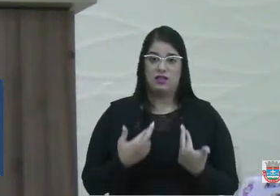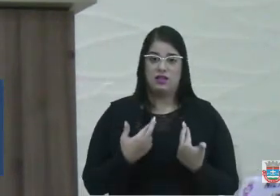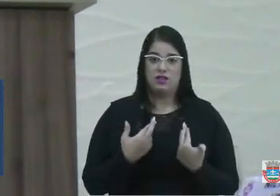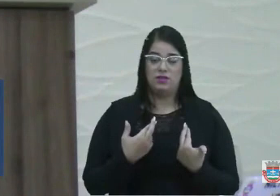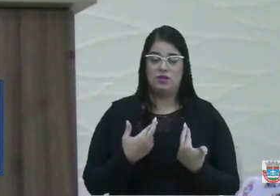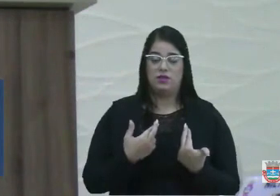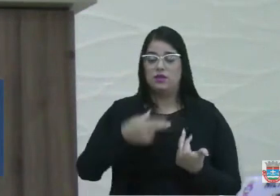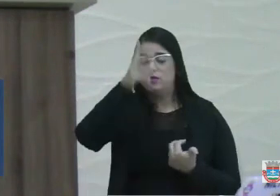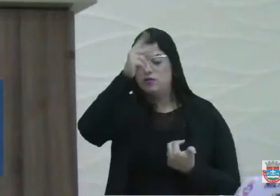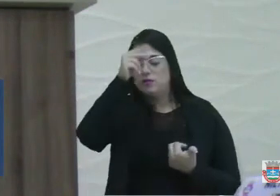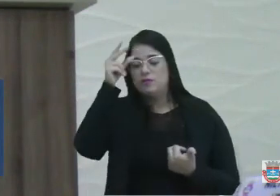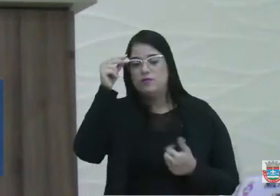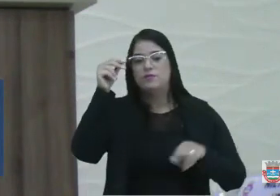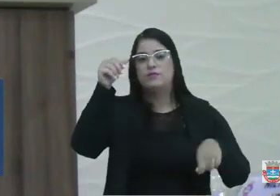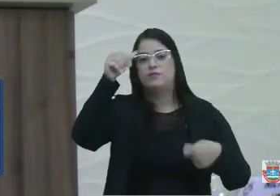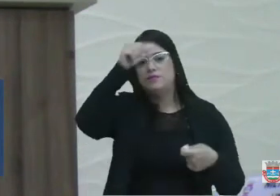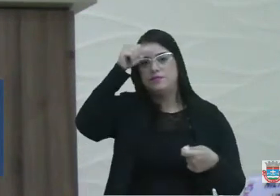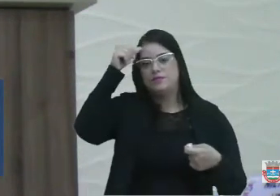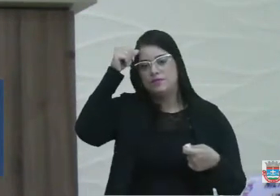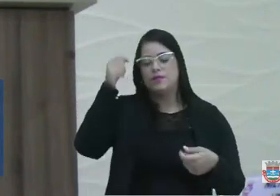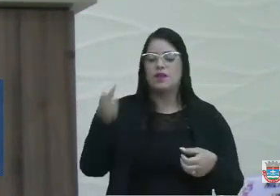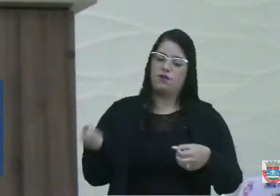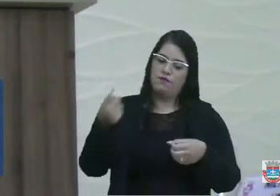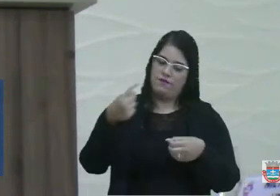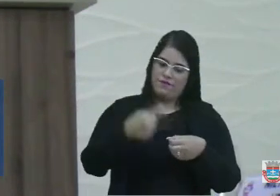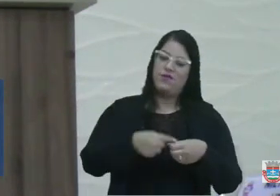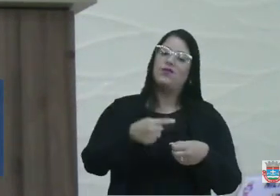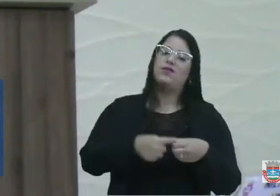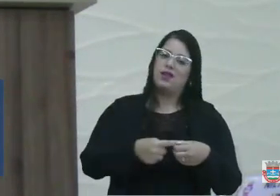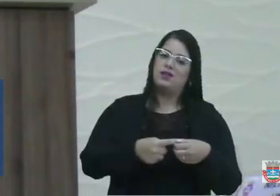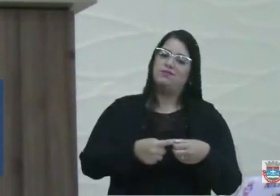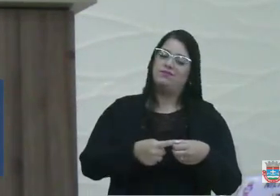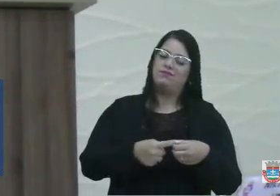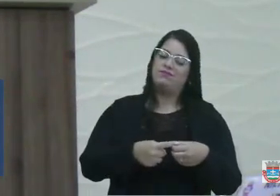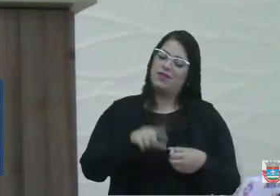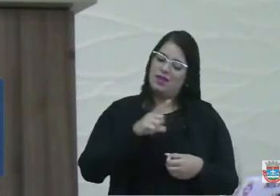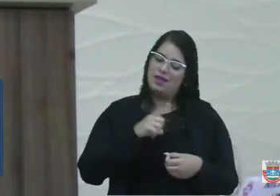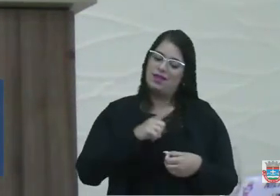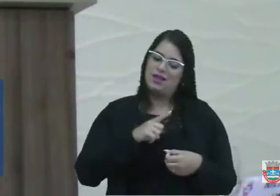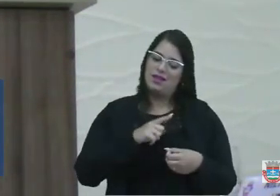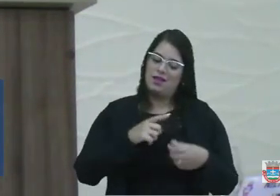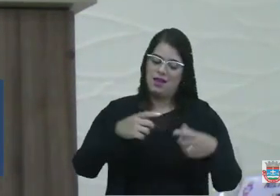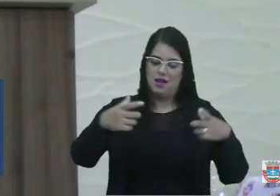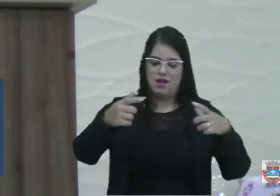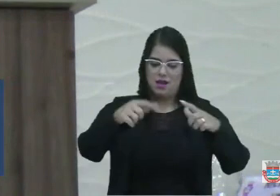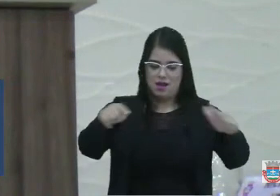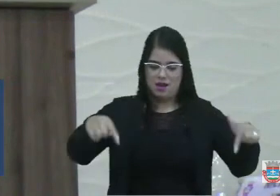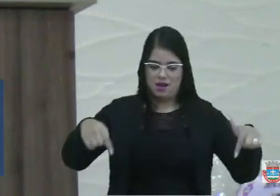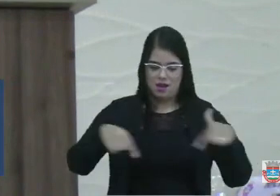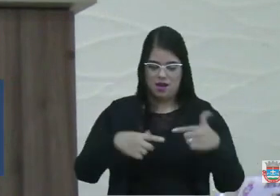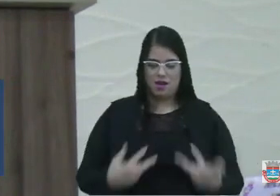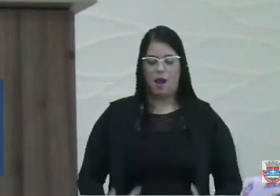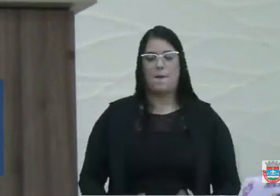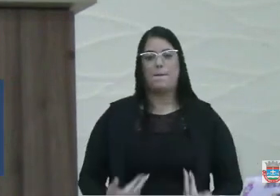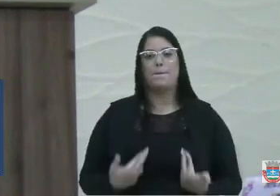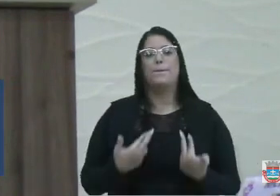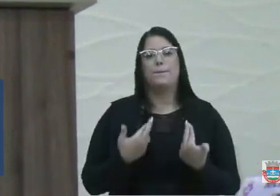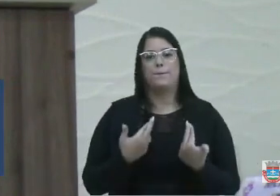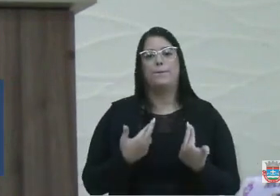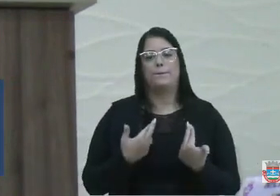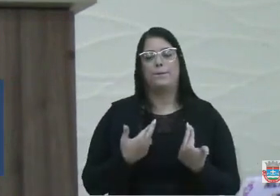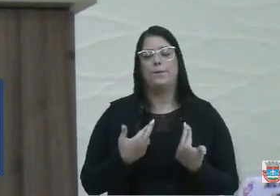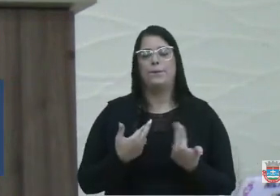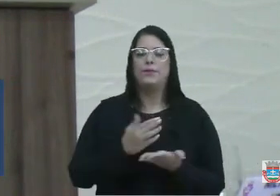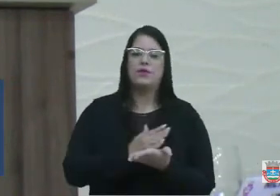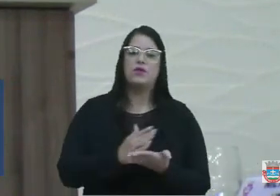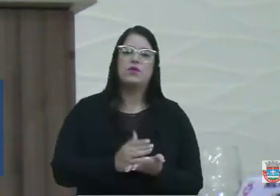Alexandre vai reabrir o bloco, se Deus quiser, provavelmente esse ano, que já era realmente para ter abrido aquele bloco.